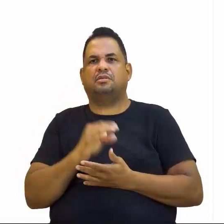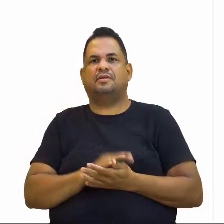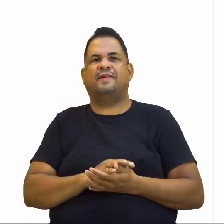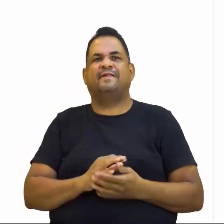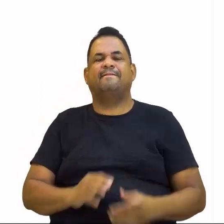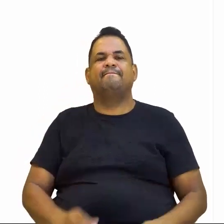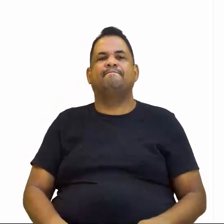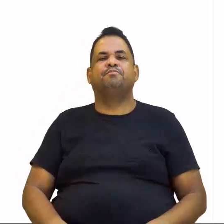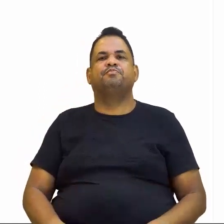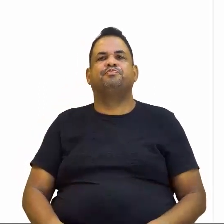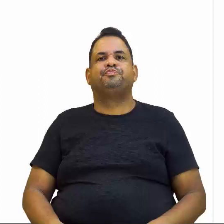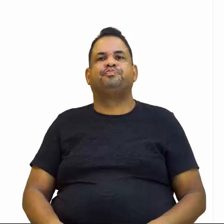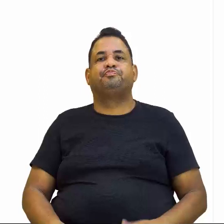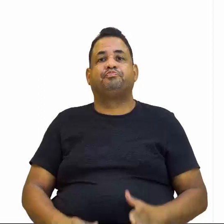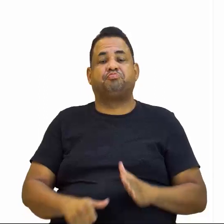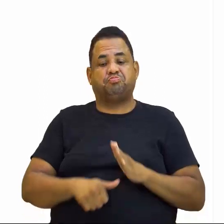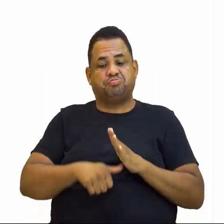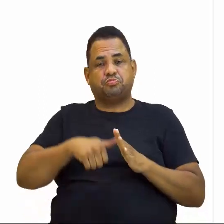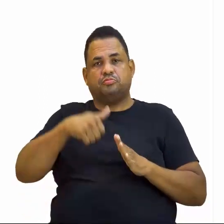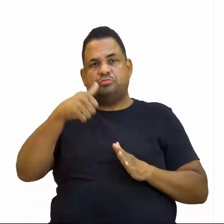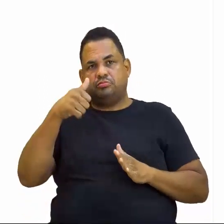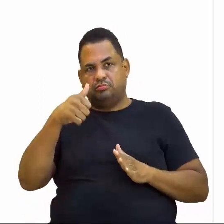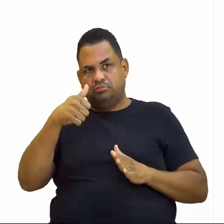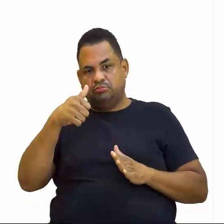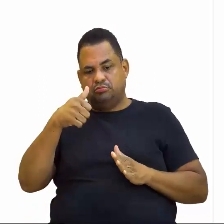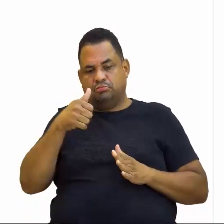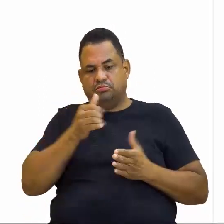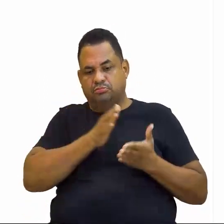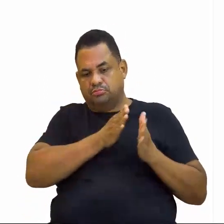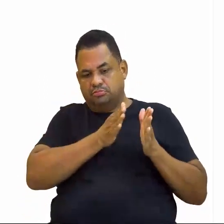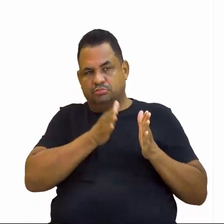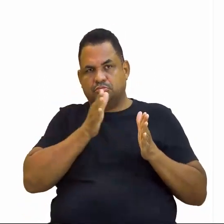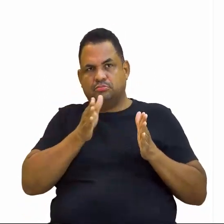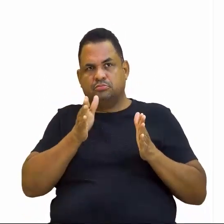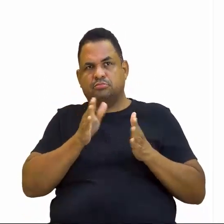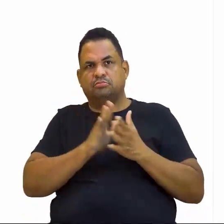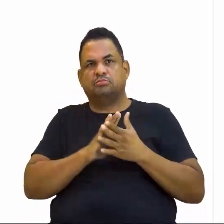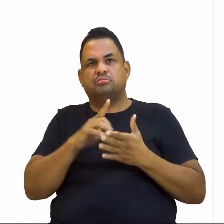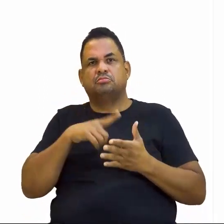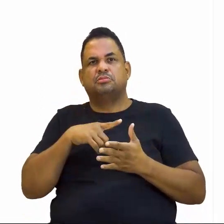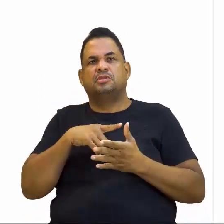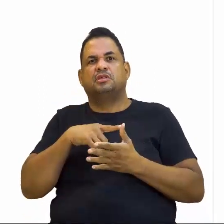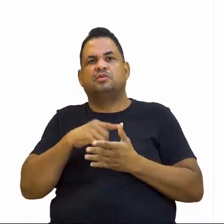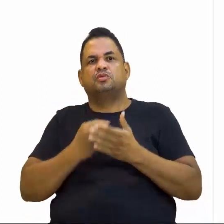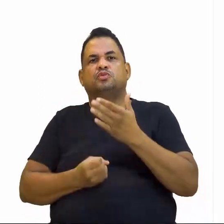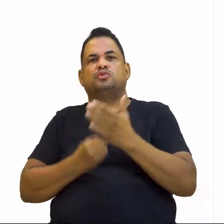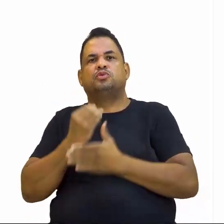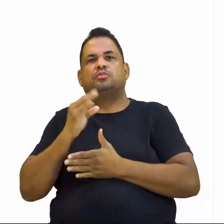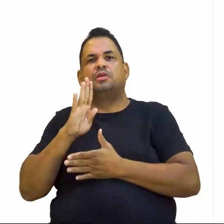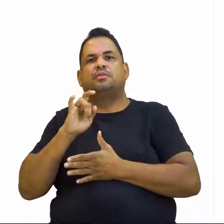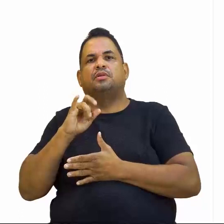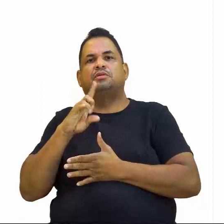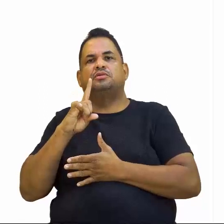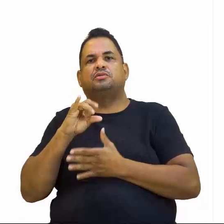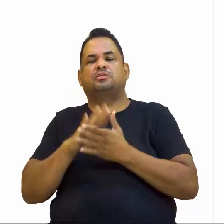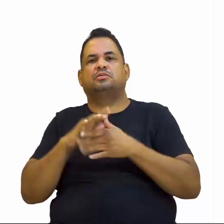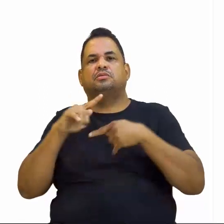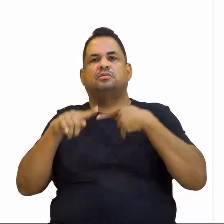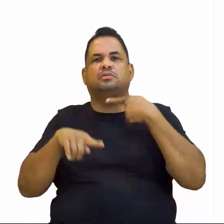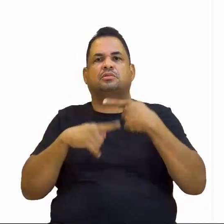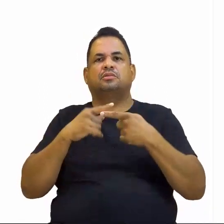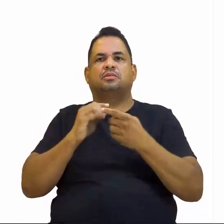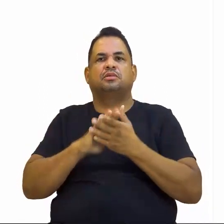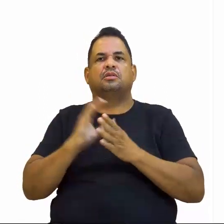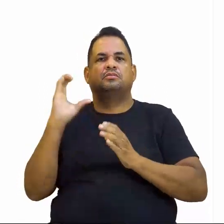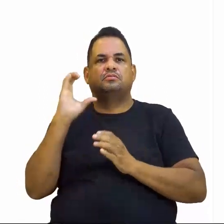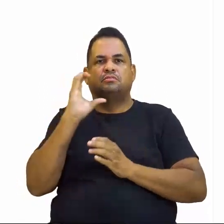amônia NH3. Em uma primeira etapa, obtiveram o carbonato de sódio, que depois